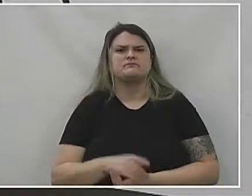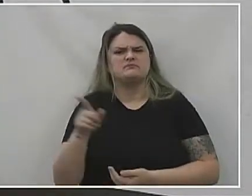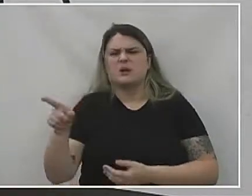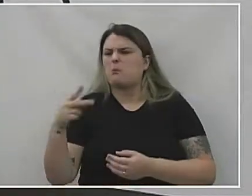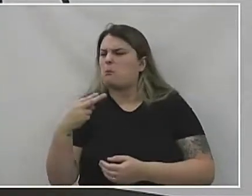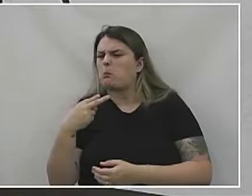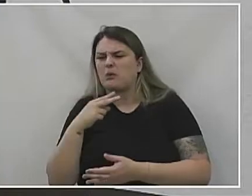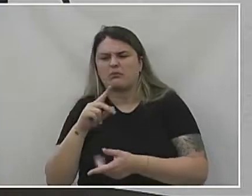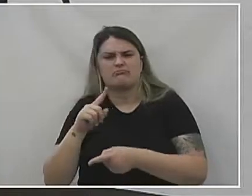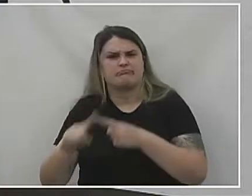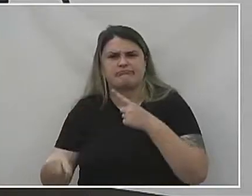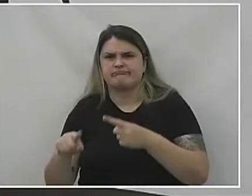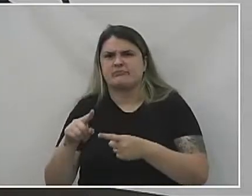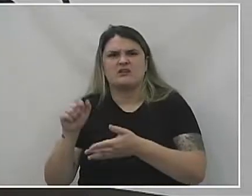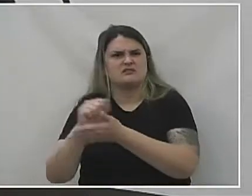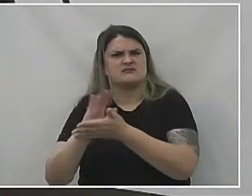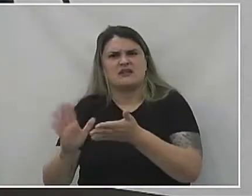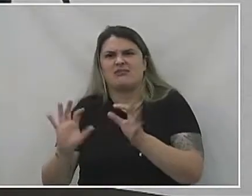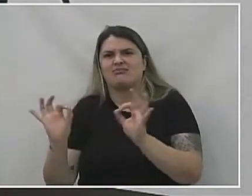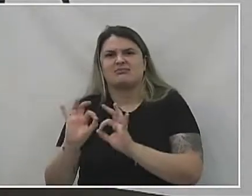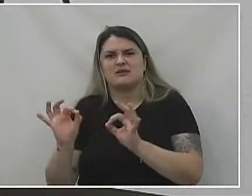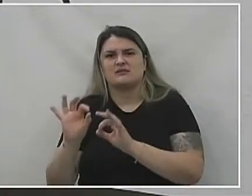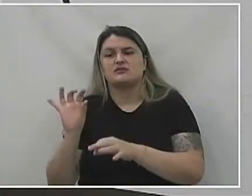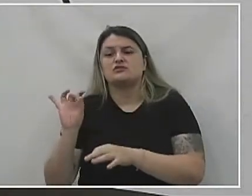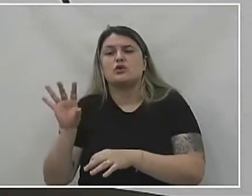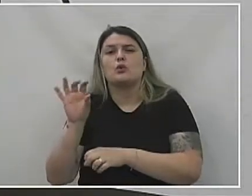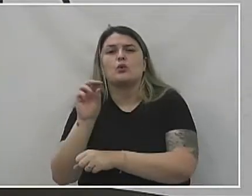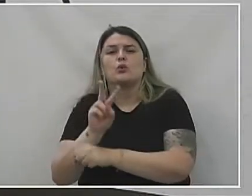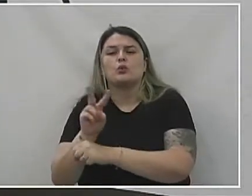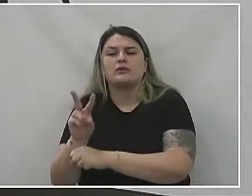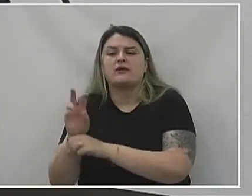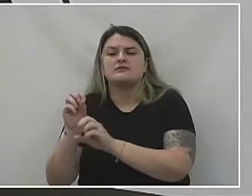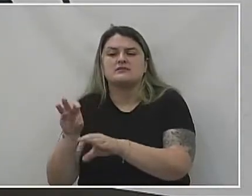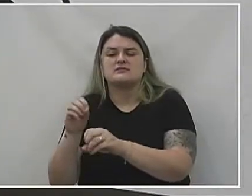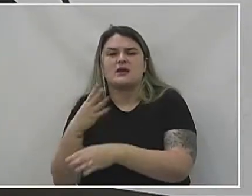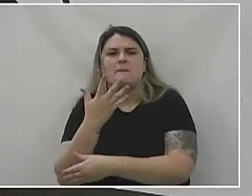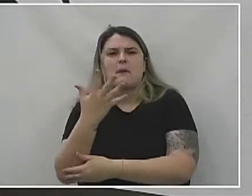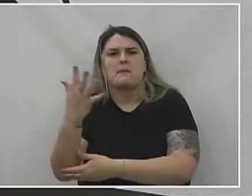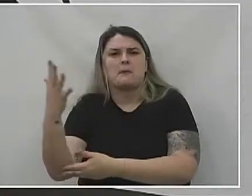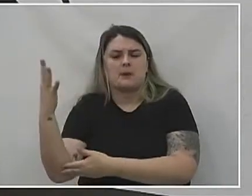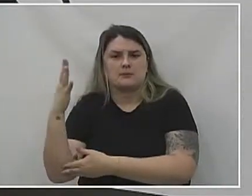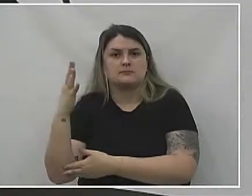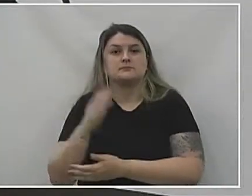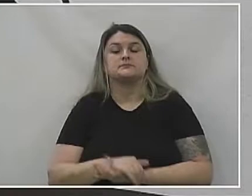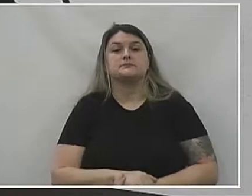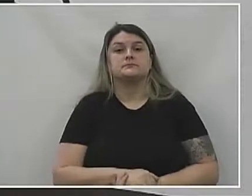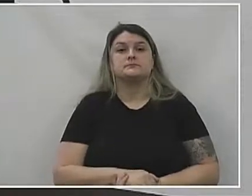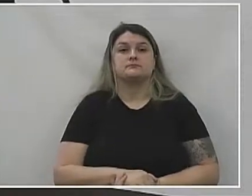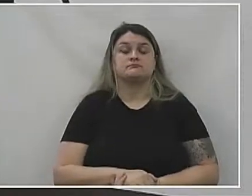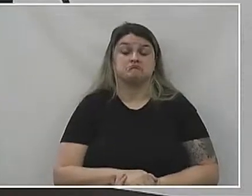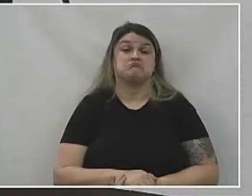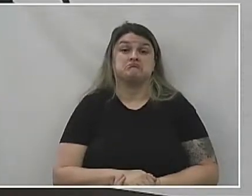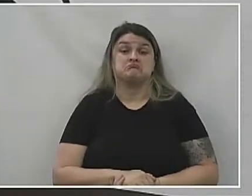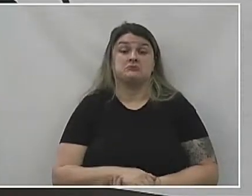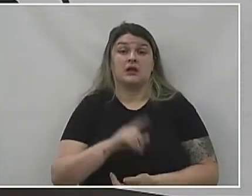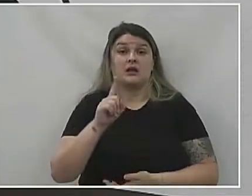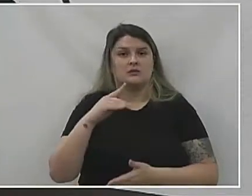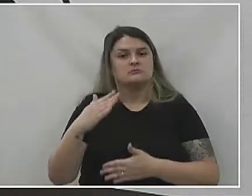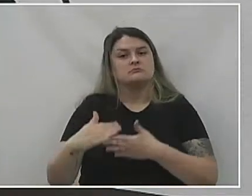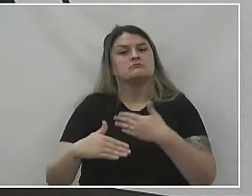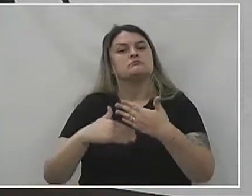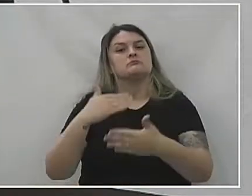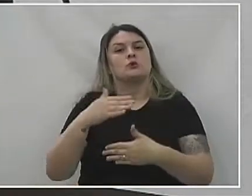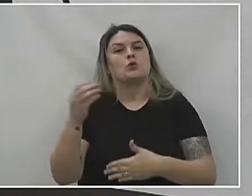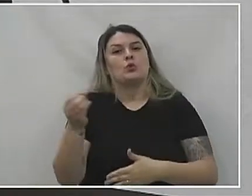era permitido nada nem um tipo de atividade apenas atividade de educação ambiental ela excluiu esse saneamento tá já é um grande passo